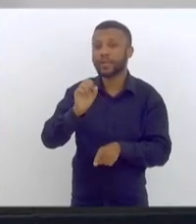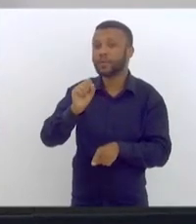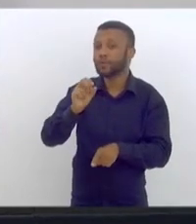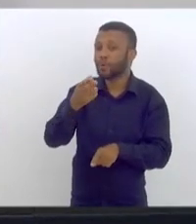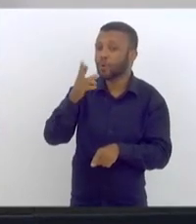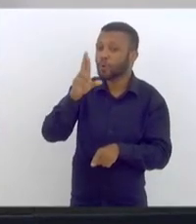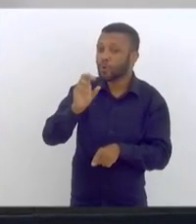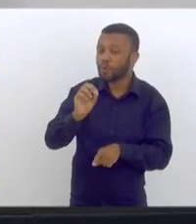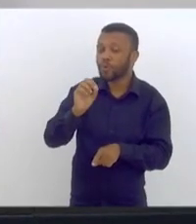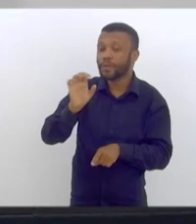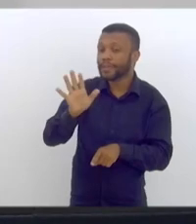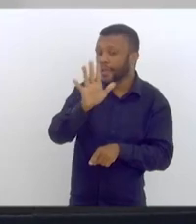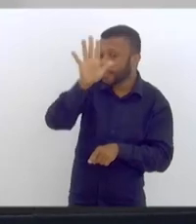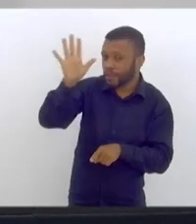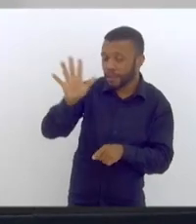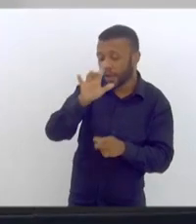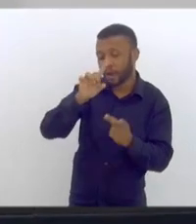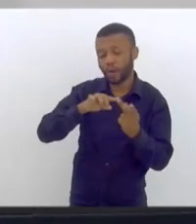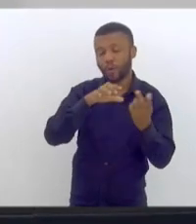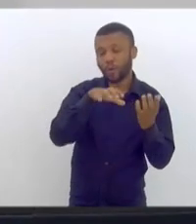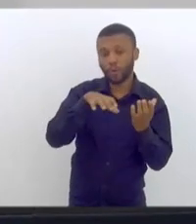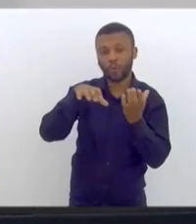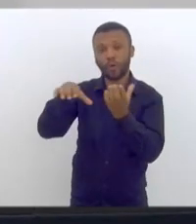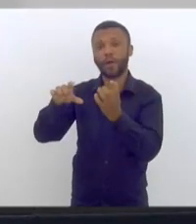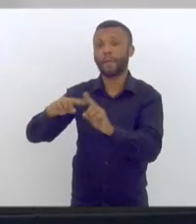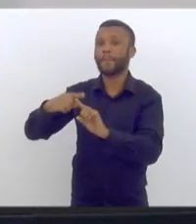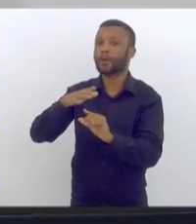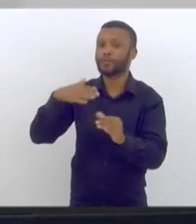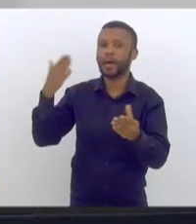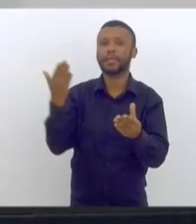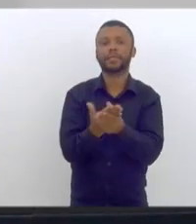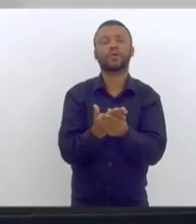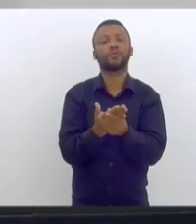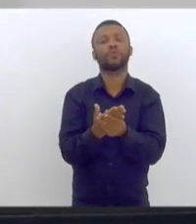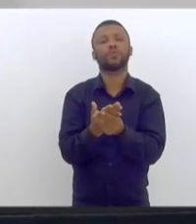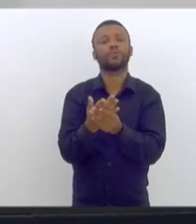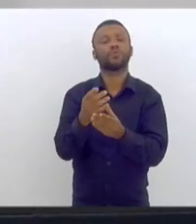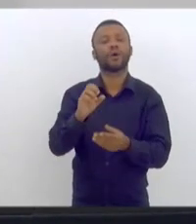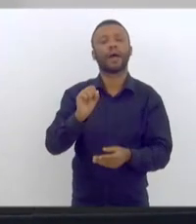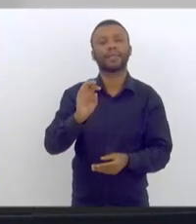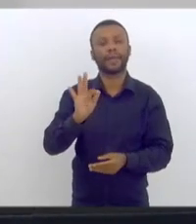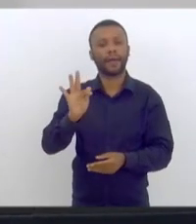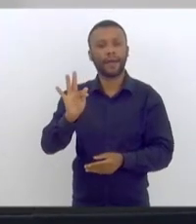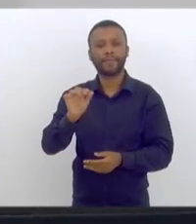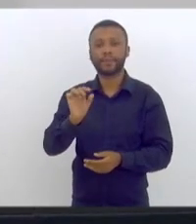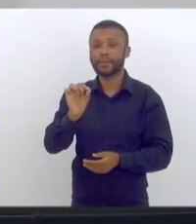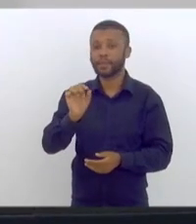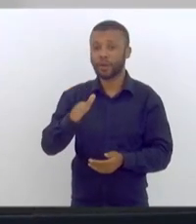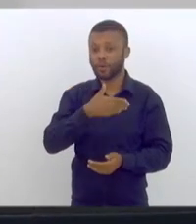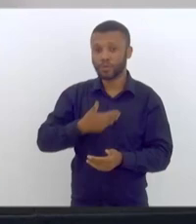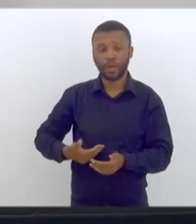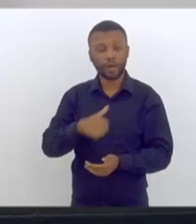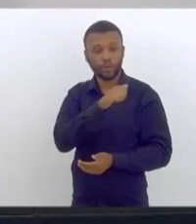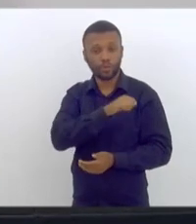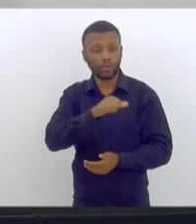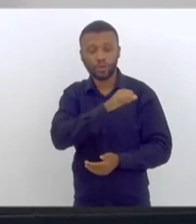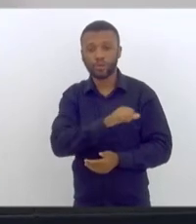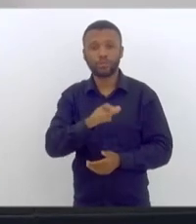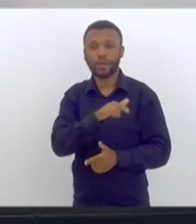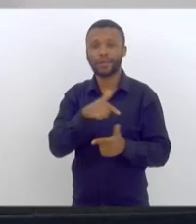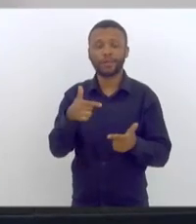Congresso Nacional e uma ação no Supremo Tribunal Federal que o Estado está sendo